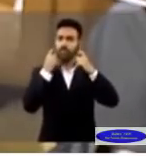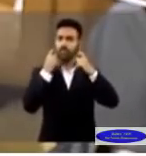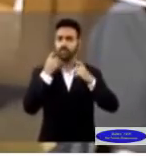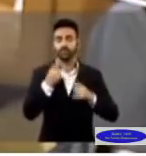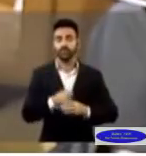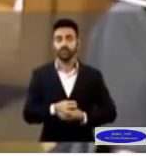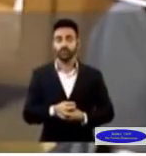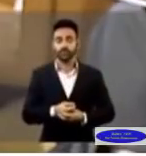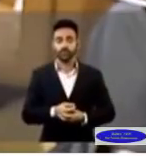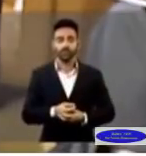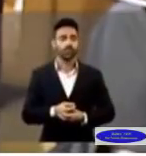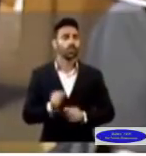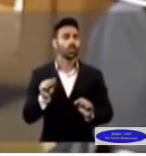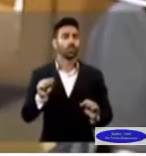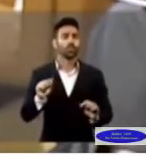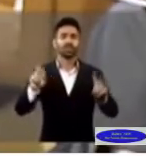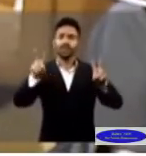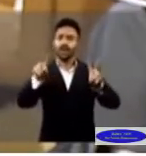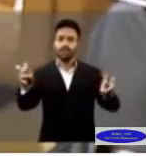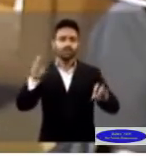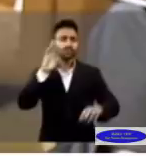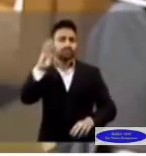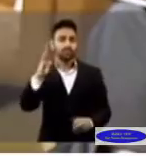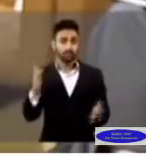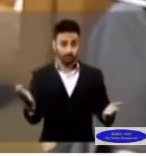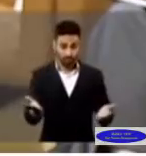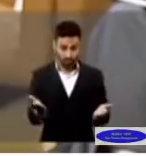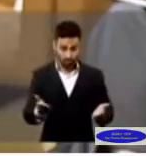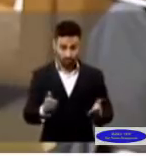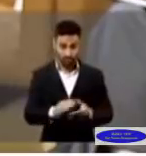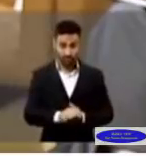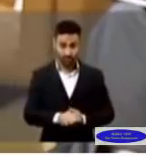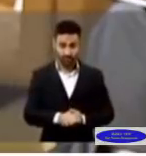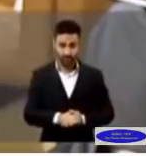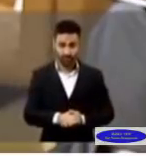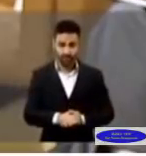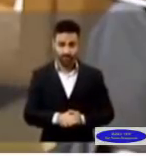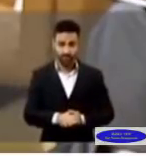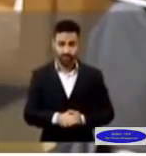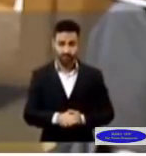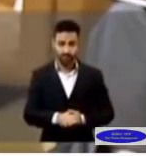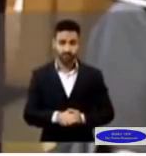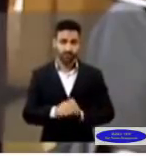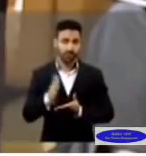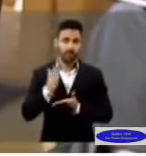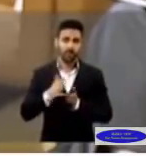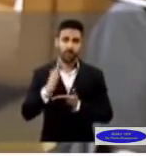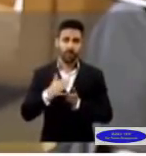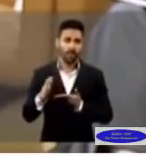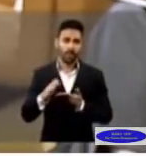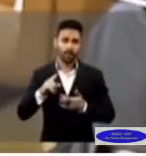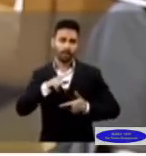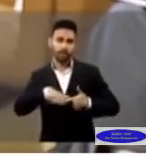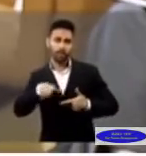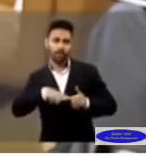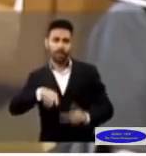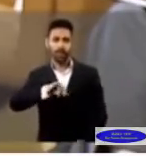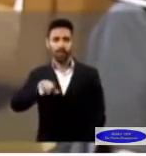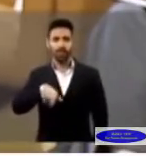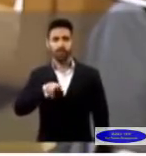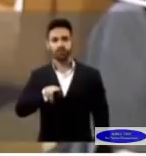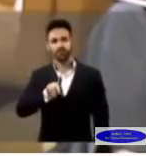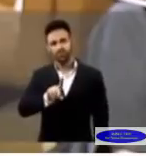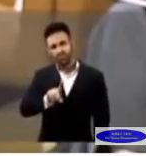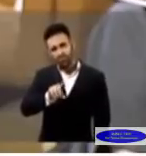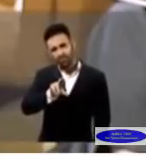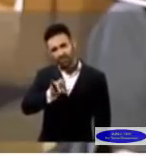que vai resultar em desacreditar o Poder Judiciário, como se seus integrantes, os integrantes de